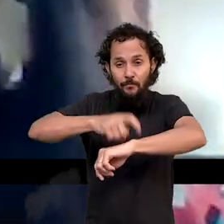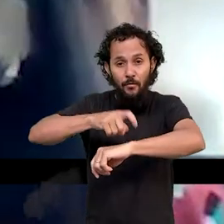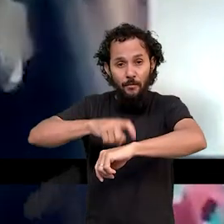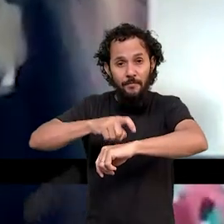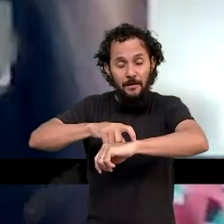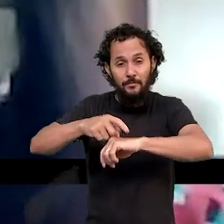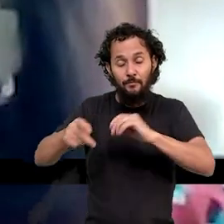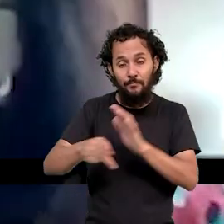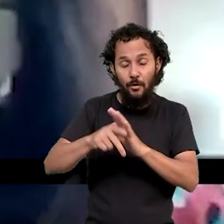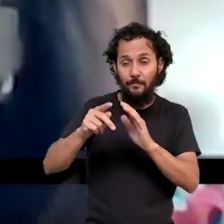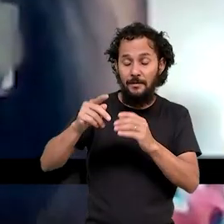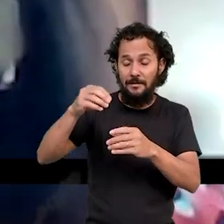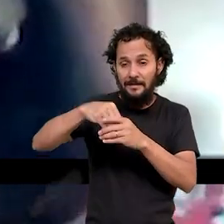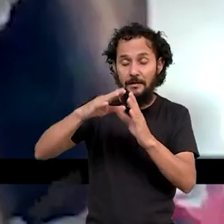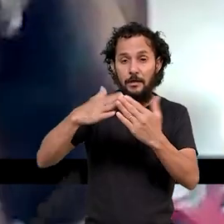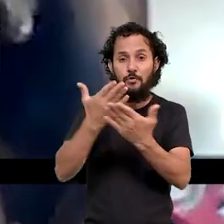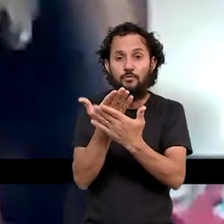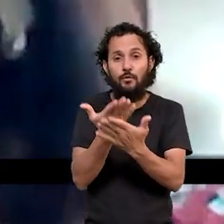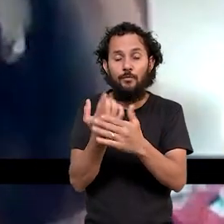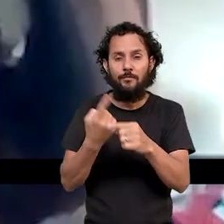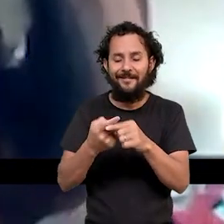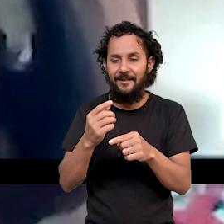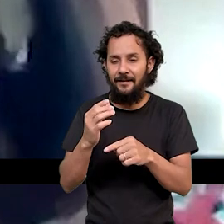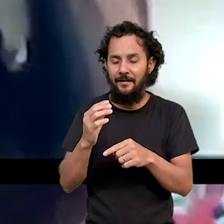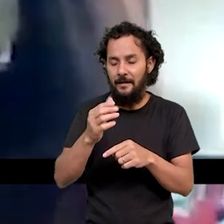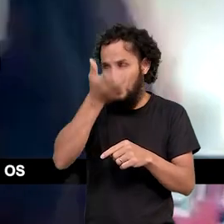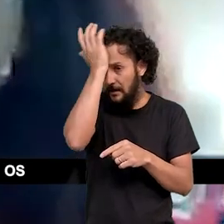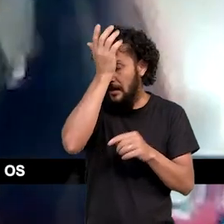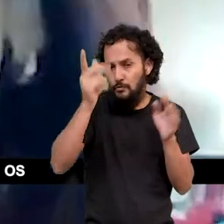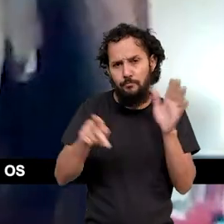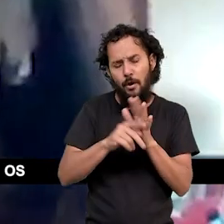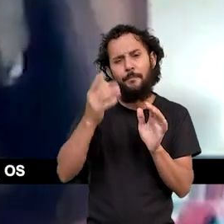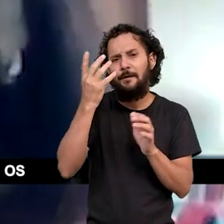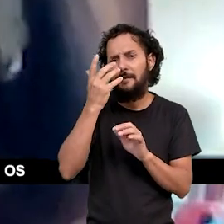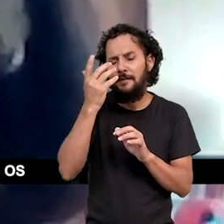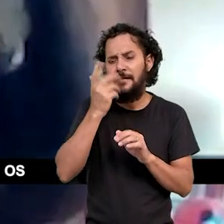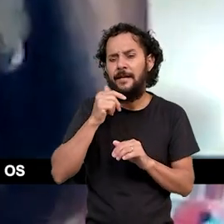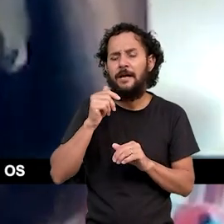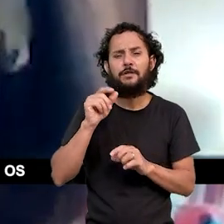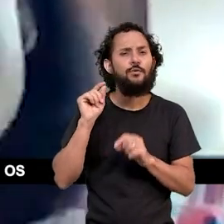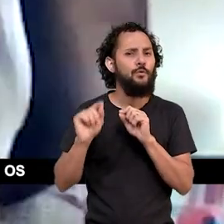momento pré-escolas, porque creche era para as crianças